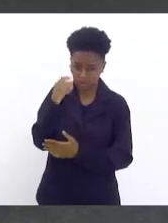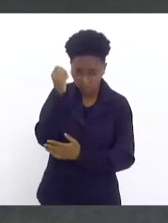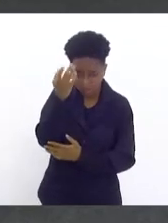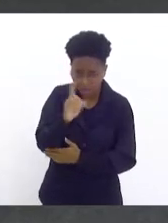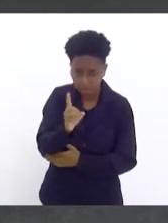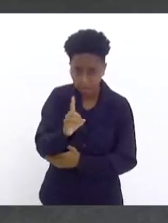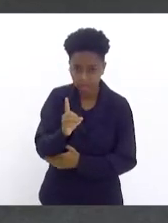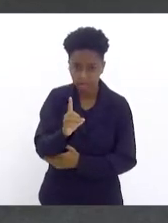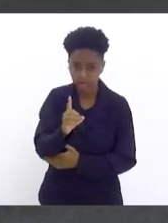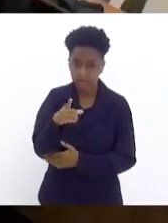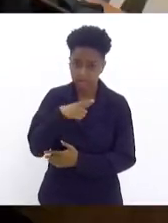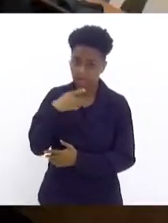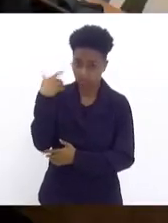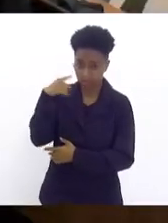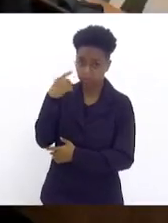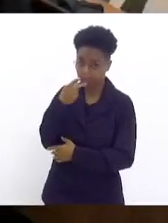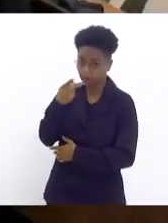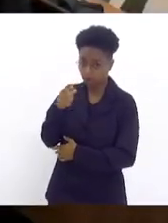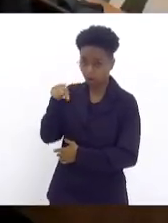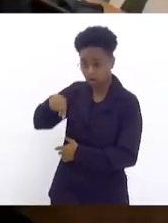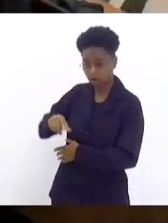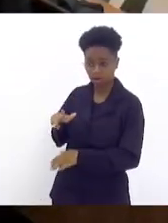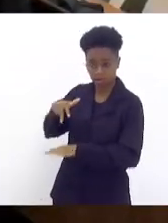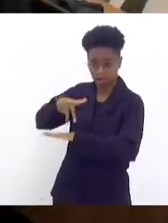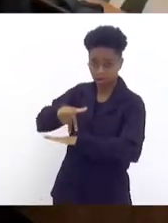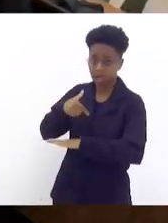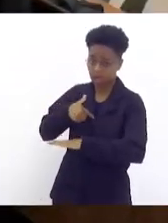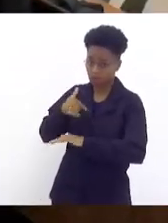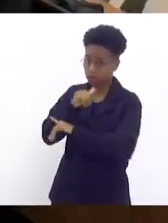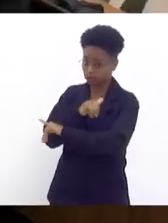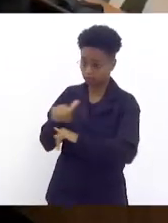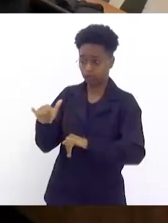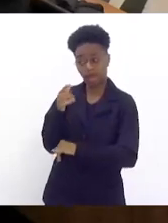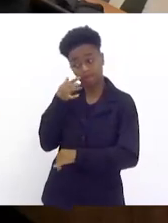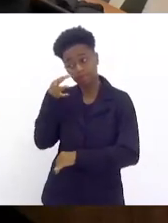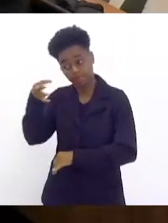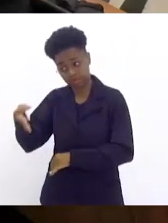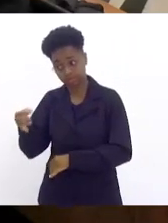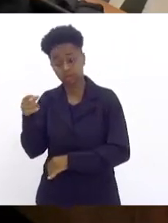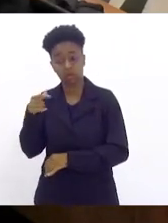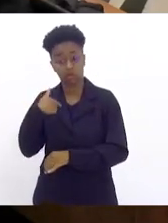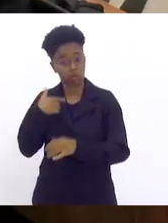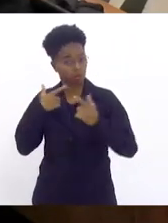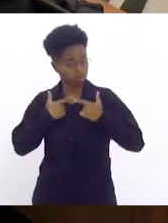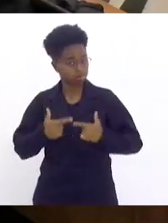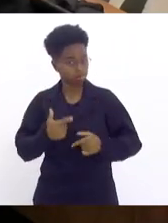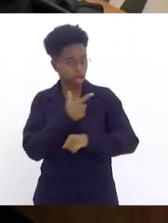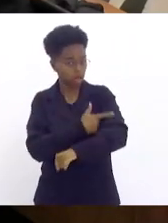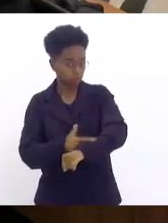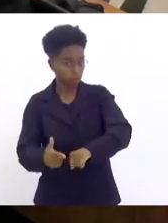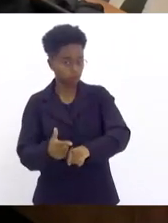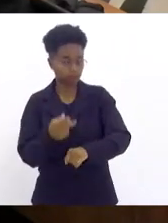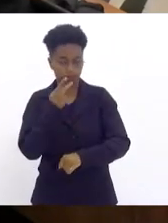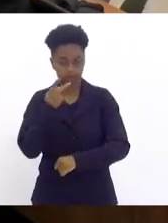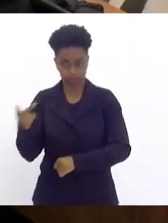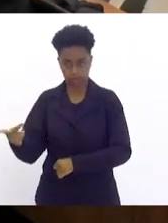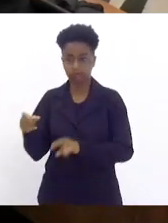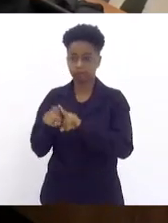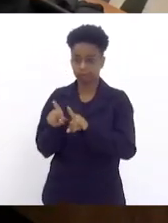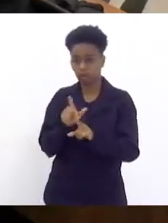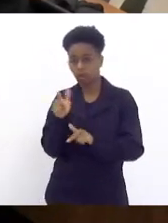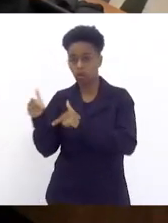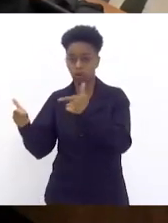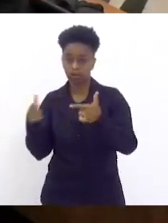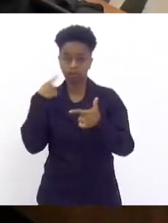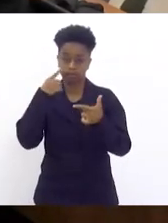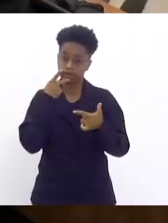o deputado falou isso aqui no microfone eu vim aqui chamei a atenção dele educadamente né vários deputados Depois vieram